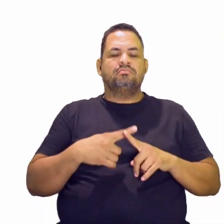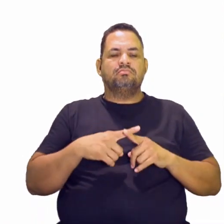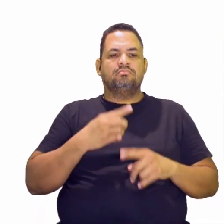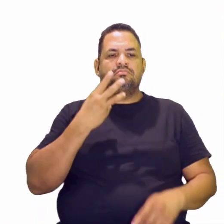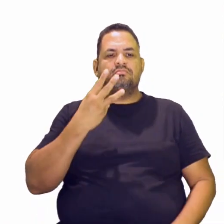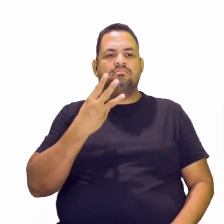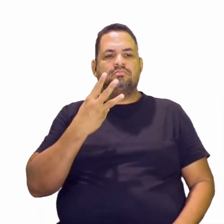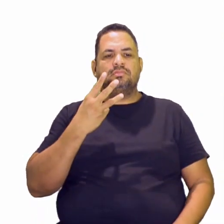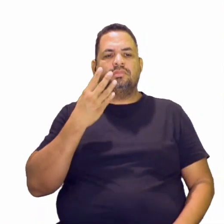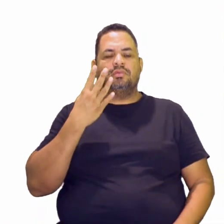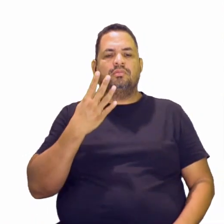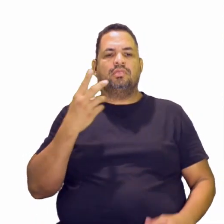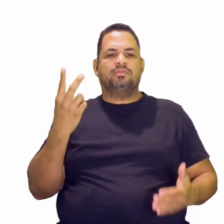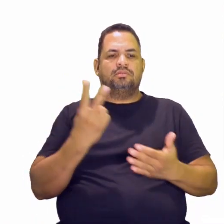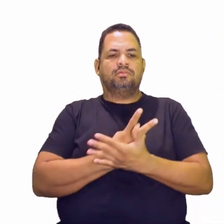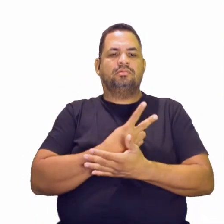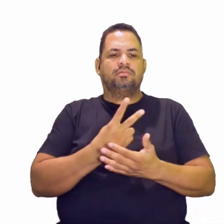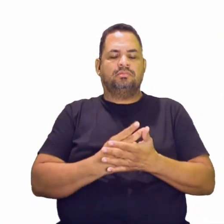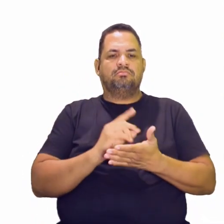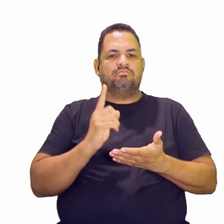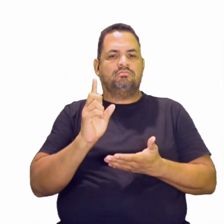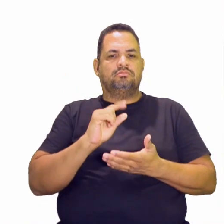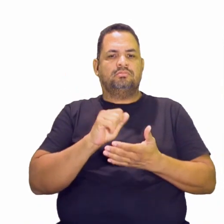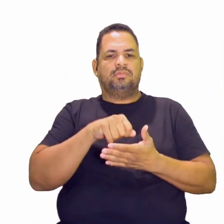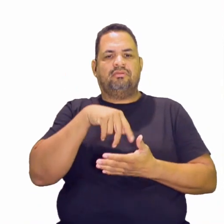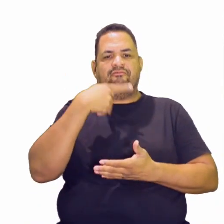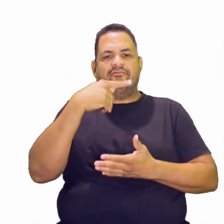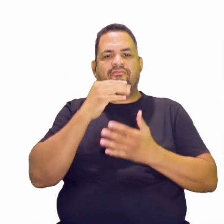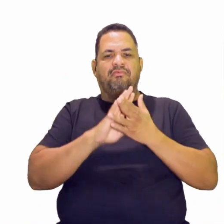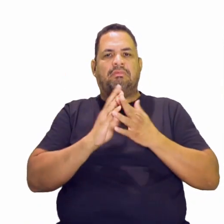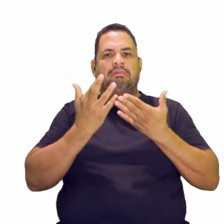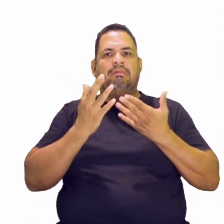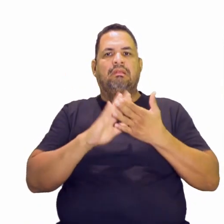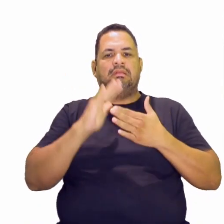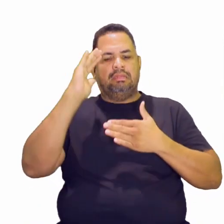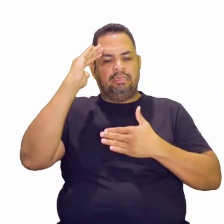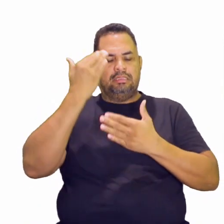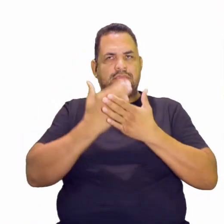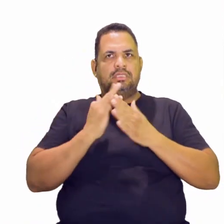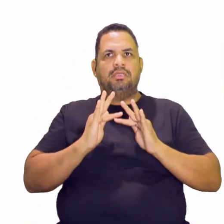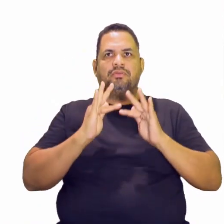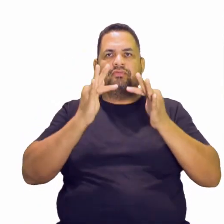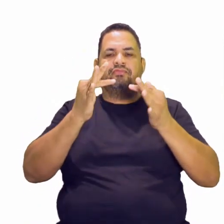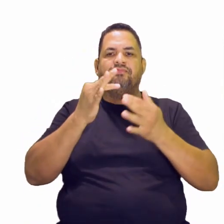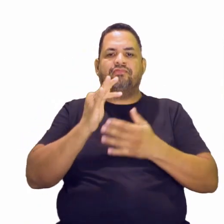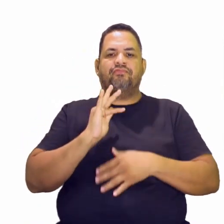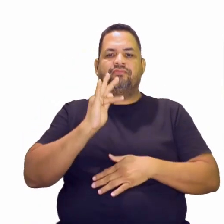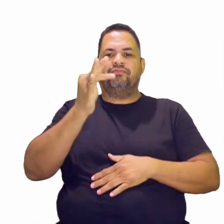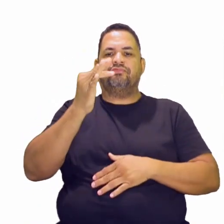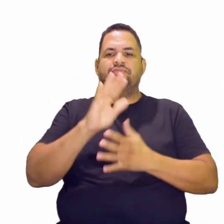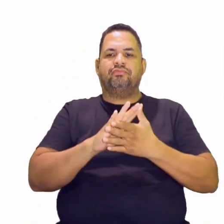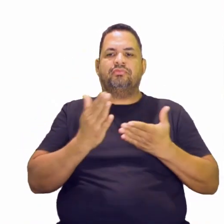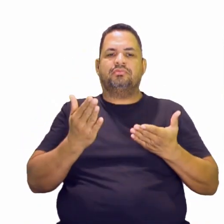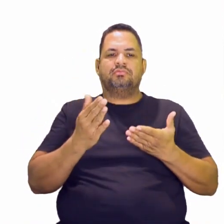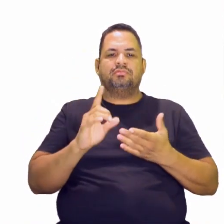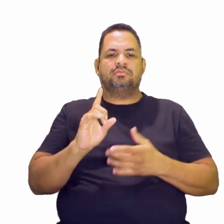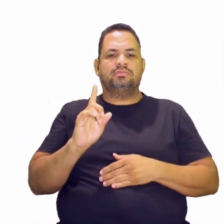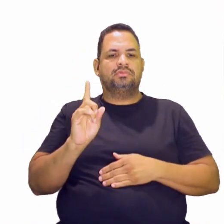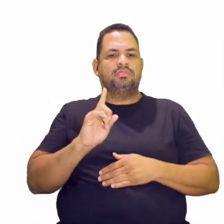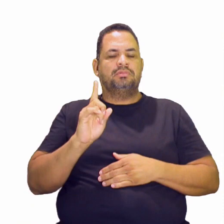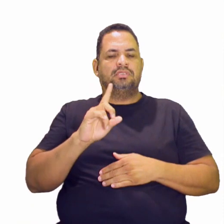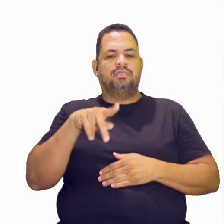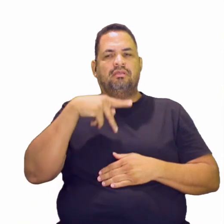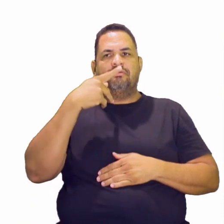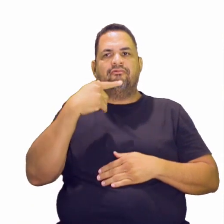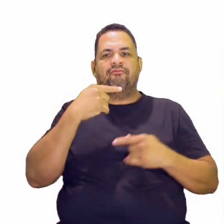não estão corretas? Porque não é uma letra que fala sobre otimismo quanto ao futuro e também não fala da questão